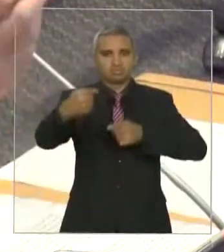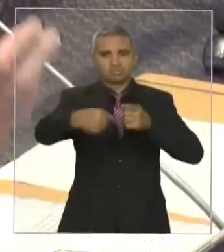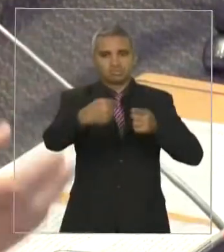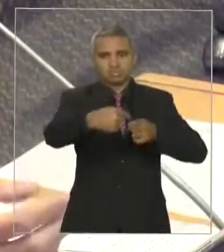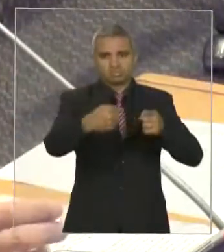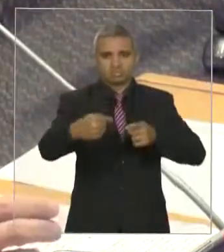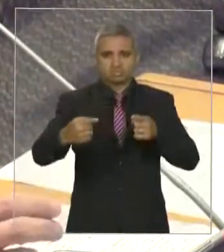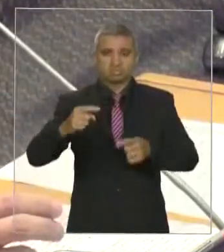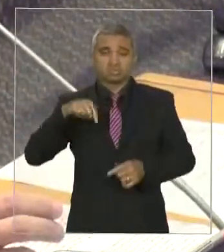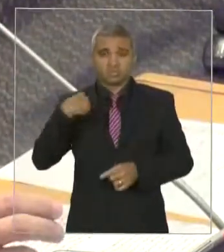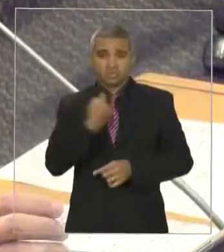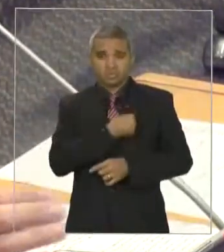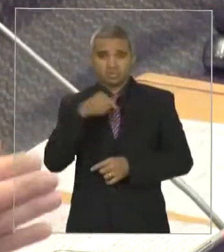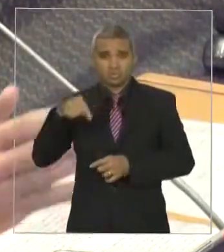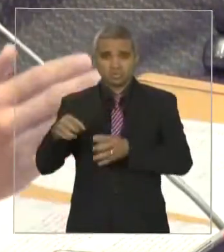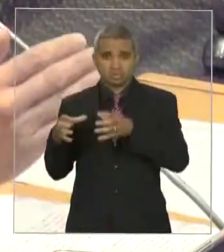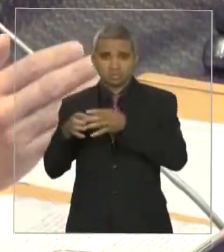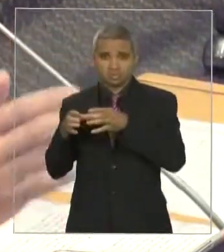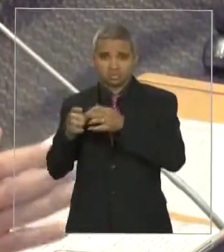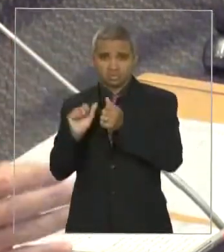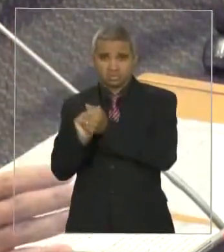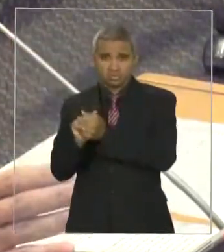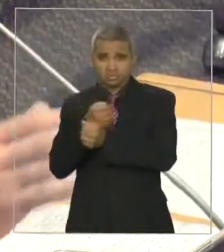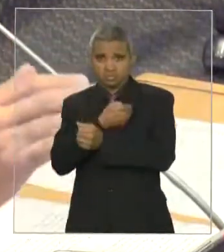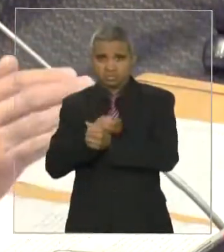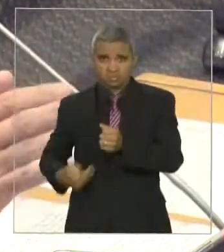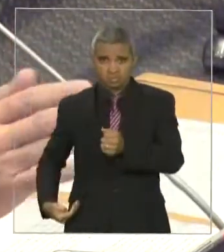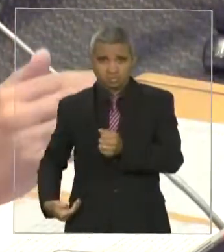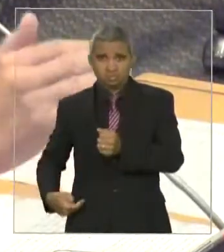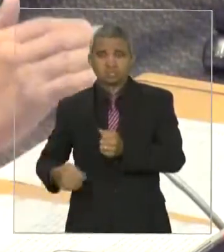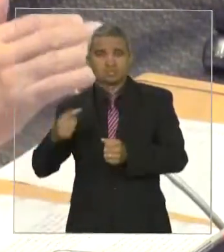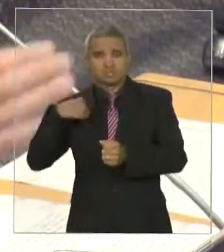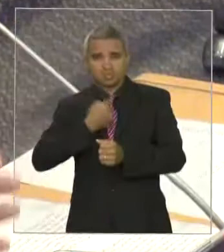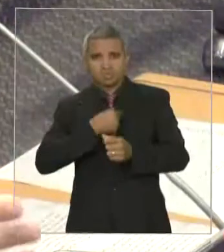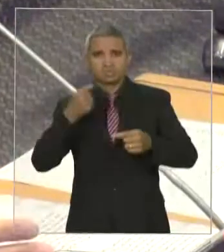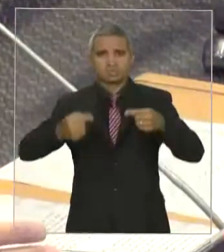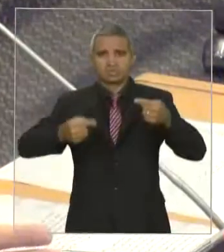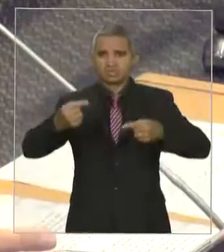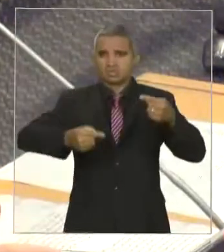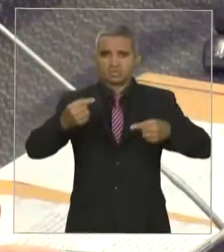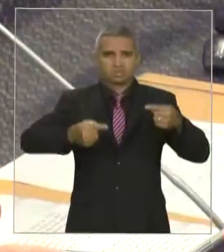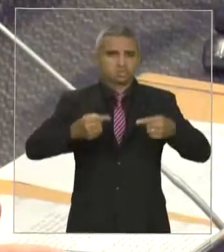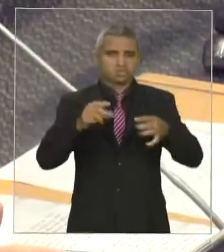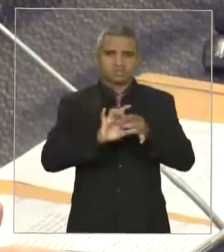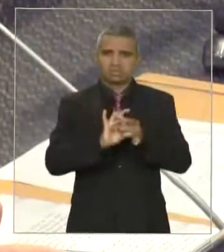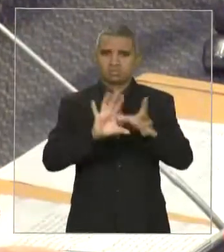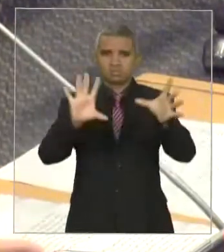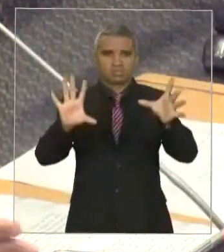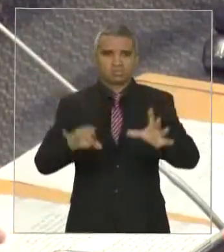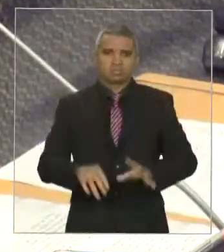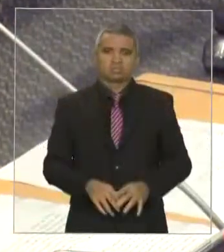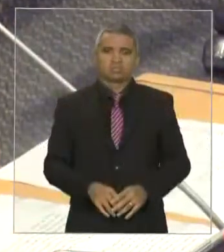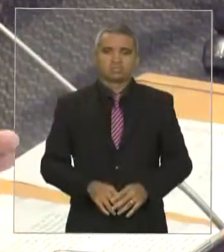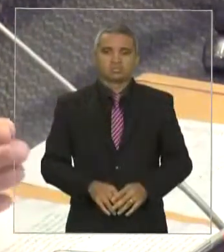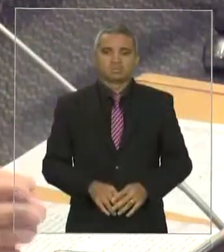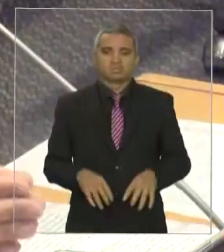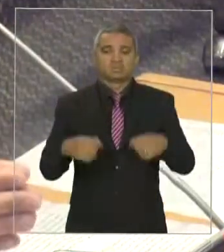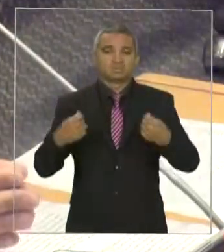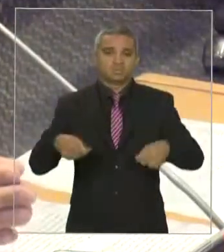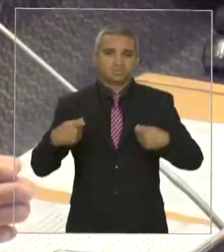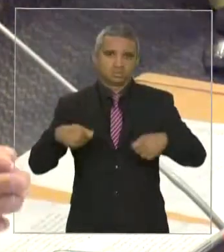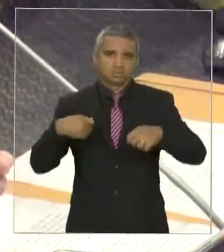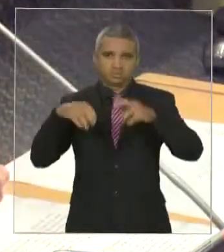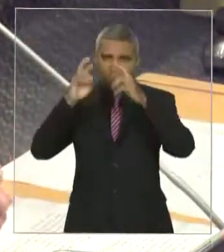que eu digo da base do governo, para fazer o debate, o bom debate, em qualquer ambiente que seja escolhido. Agora, que se